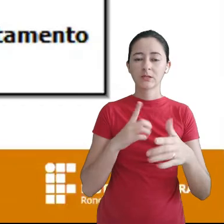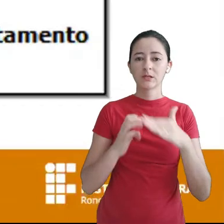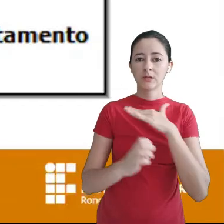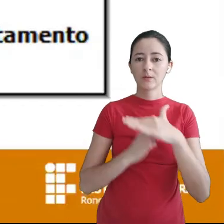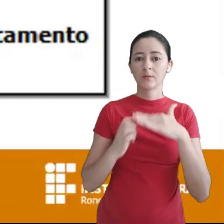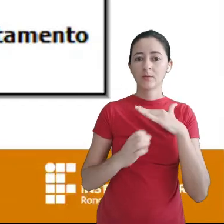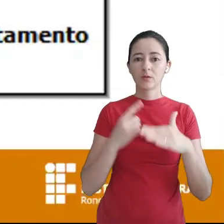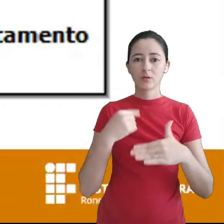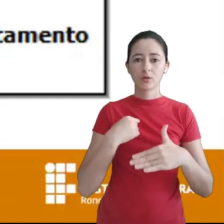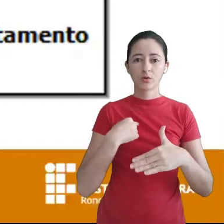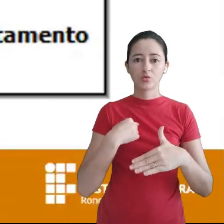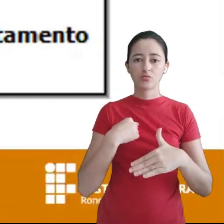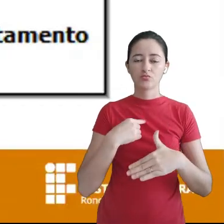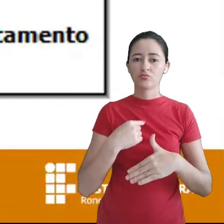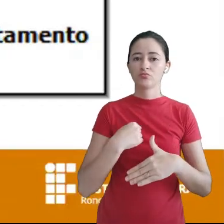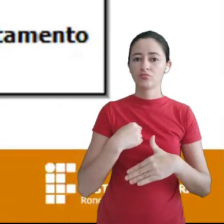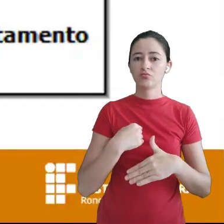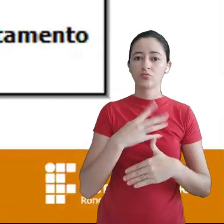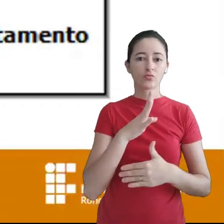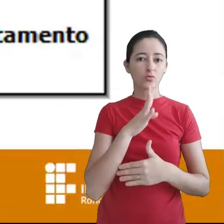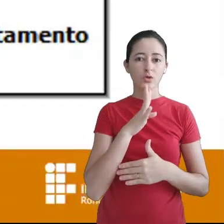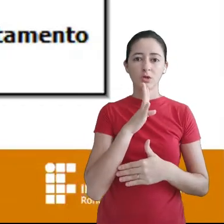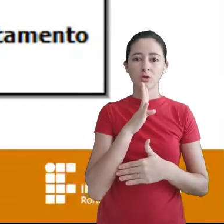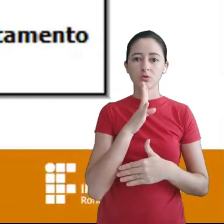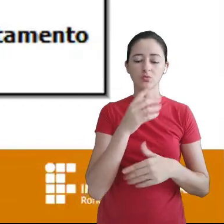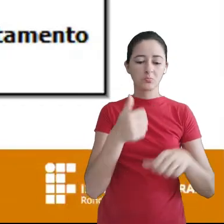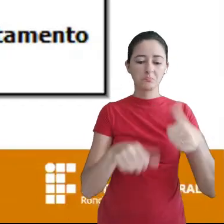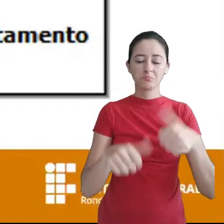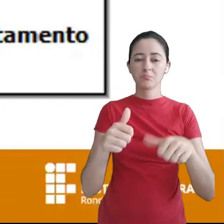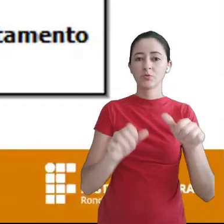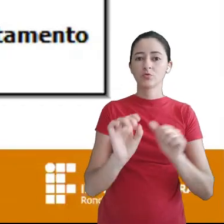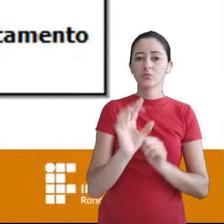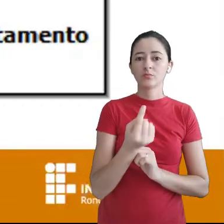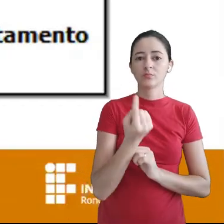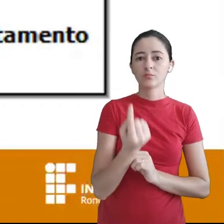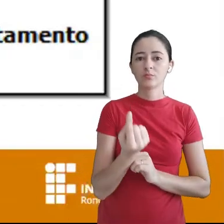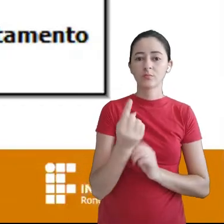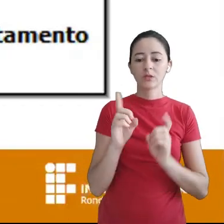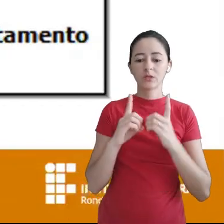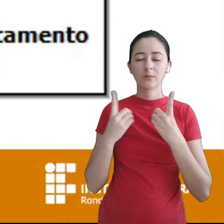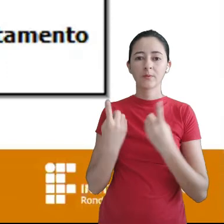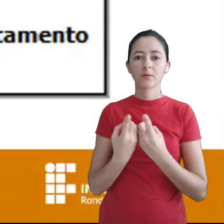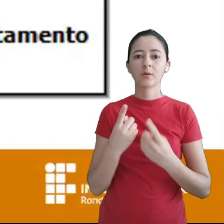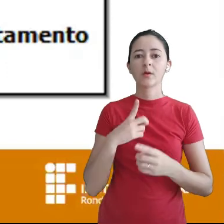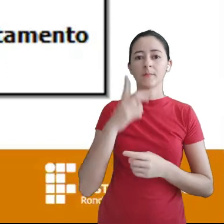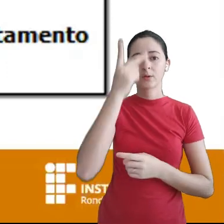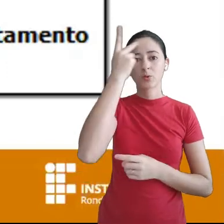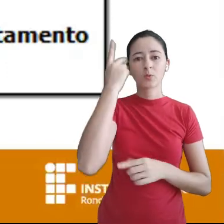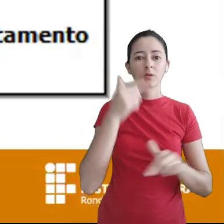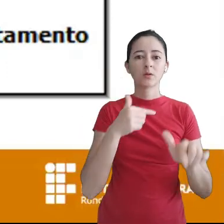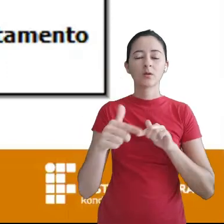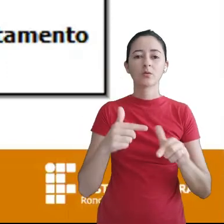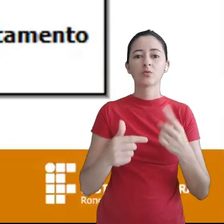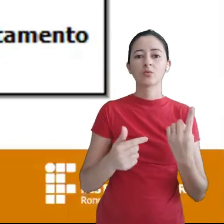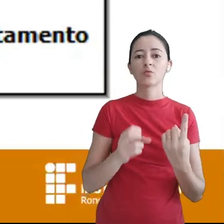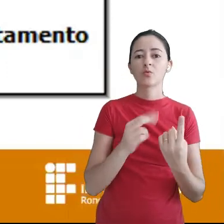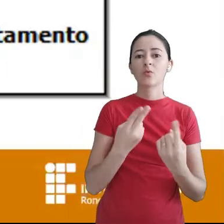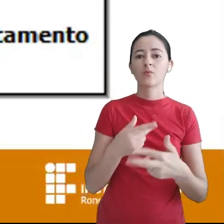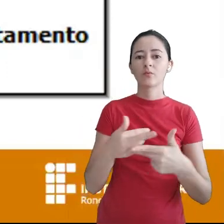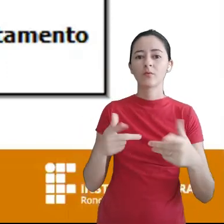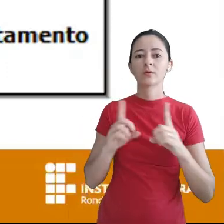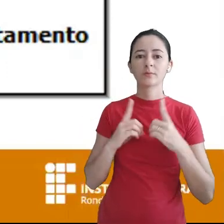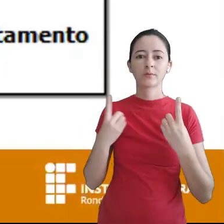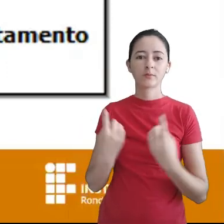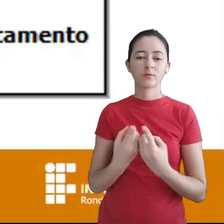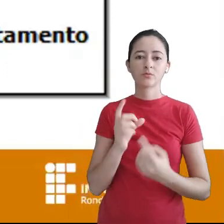Aí, seria muitos. Mas, nesse caso aqui, nas empresas que eu, analista Jackson, conheço, geralmente é um só. Então, um funcionário trabalha em